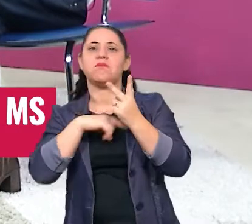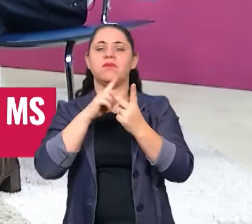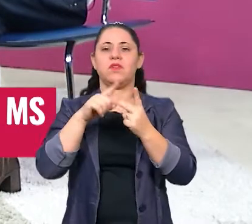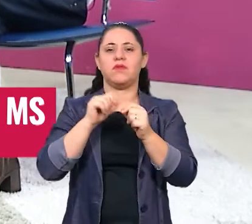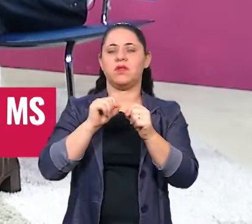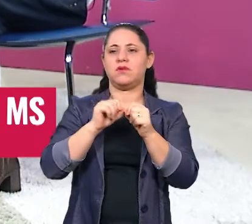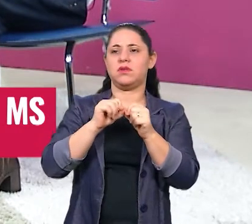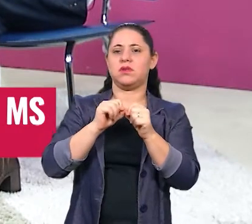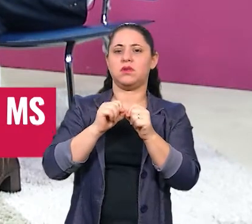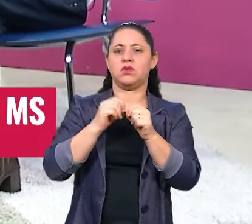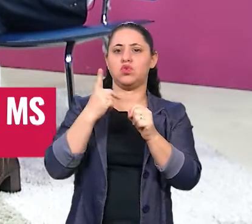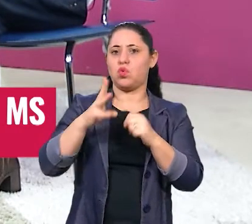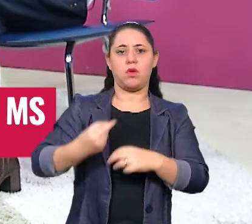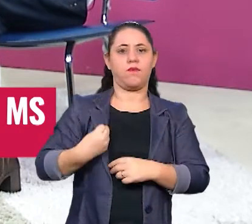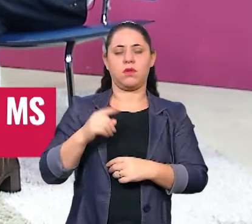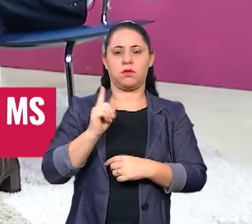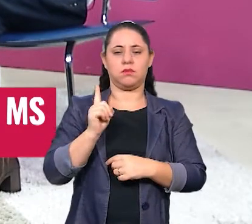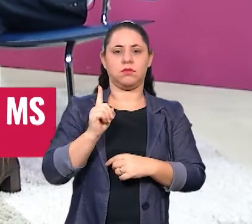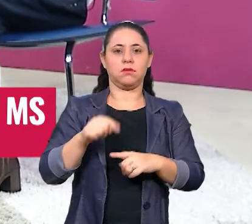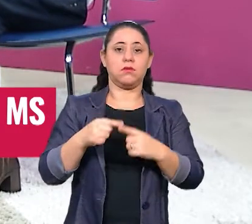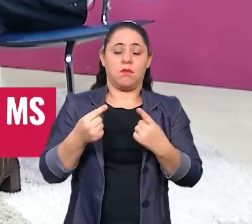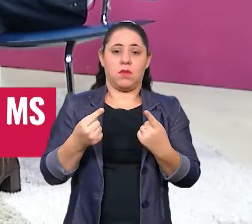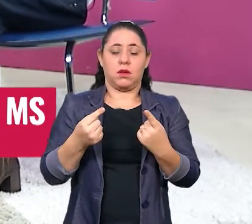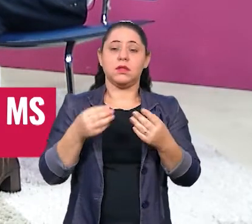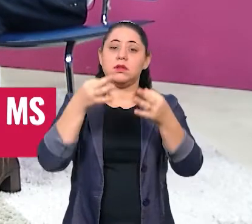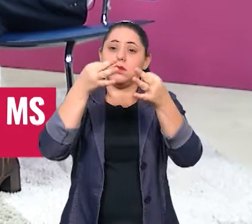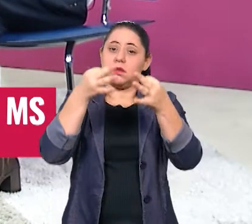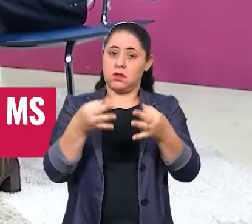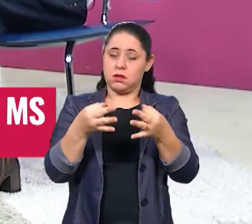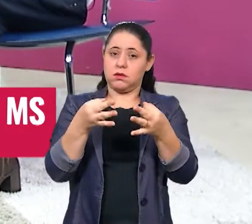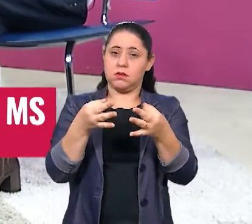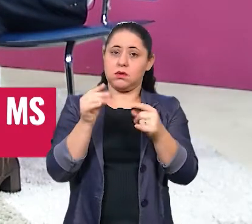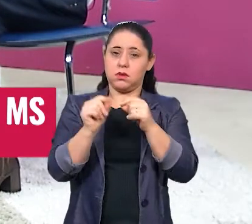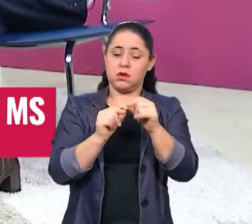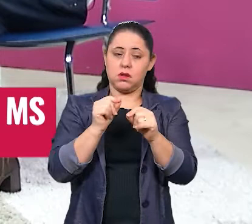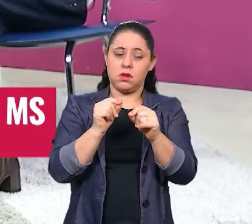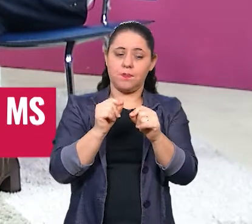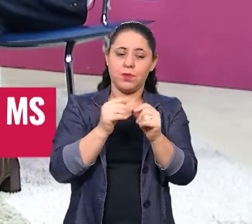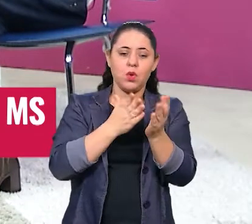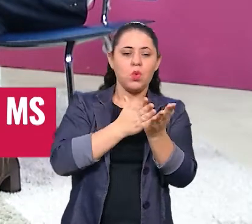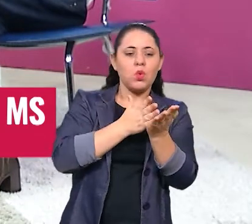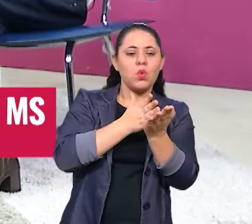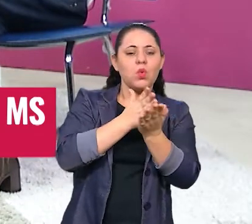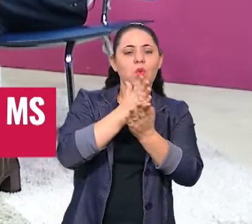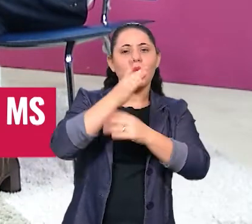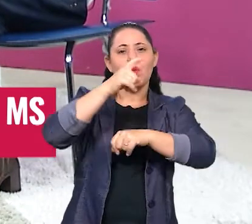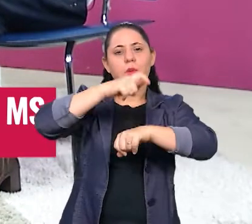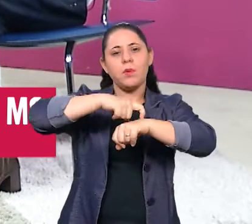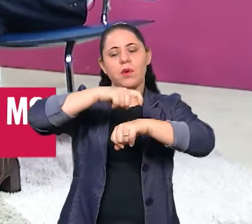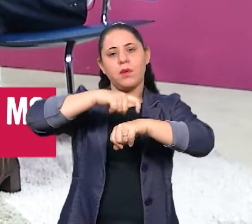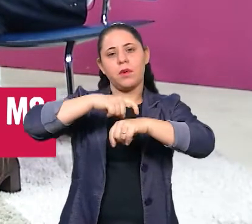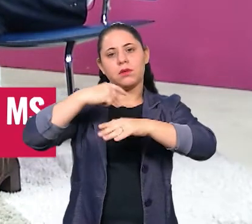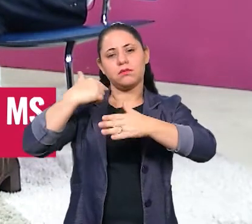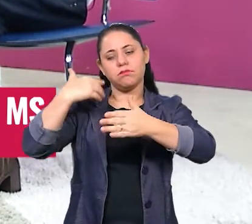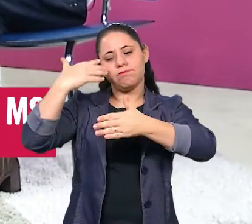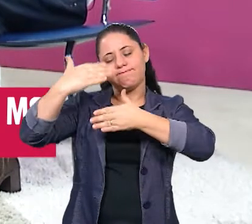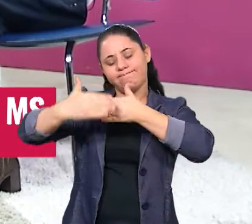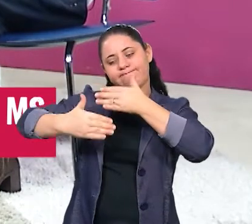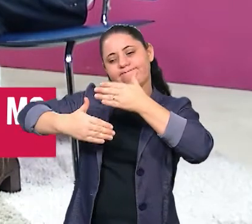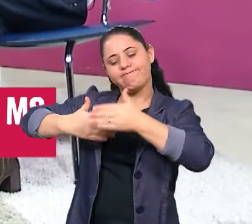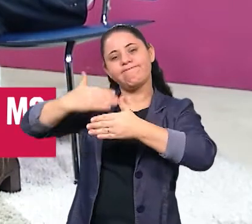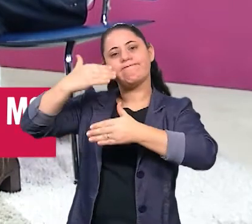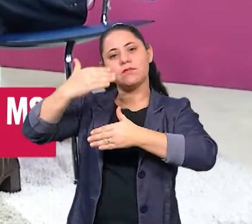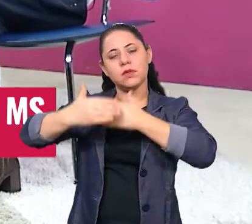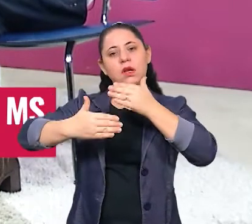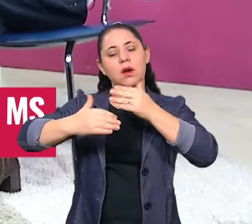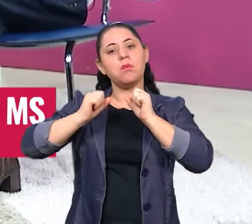vida, mas com certeza naquele traçado, naquele momento ali em que você estiver envolvido, aquilo pode estar te salvando, sim,